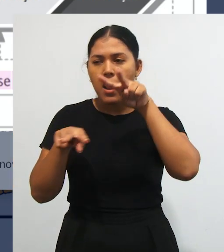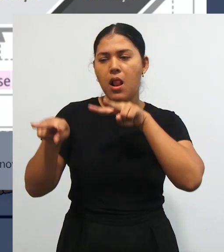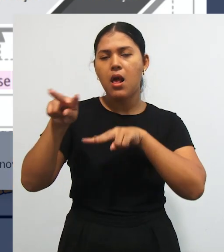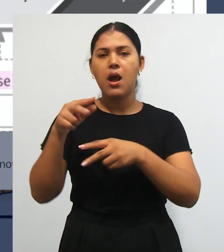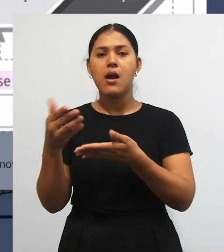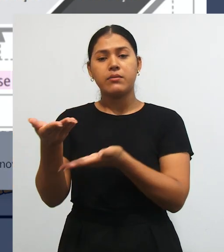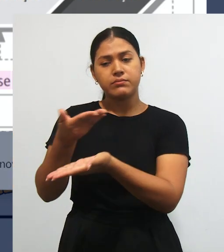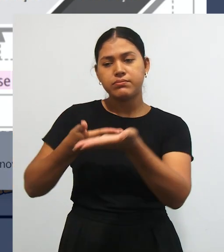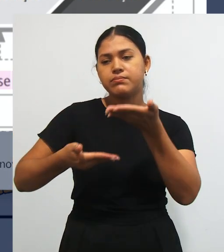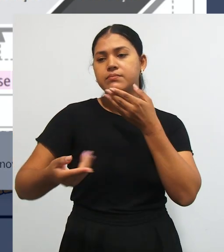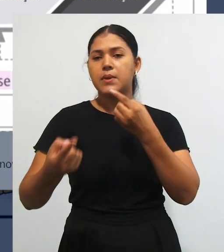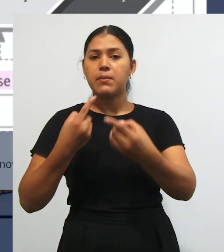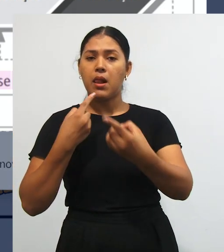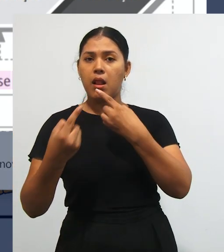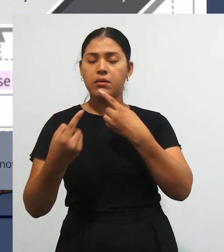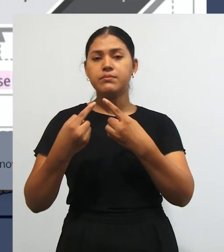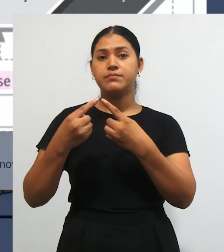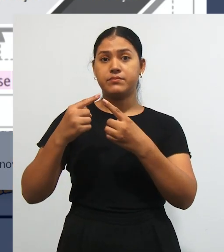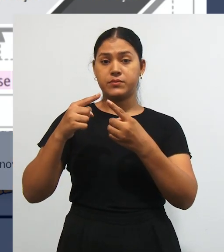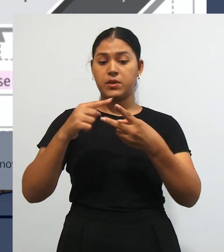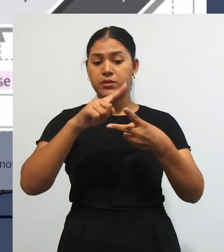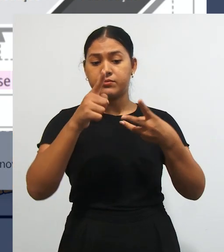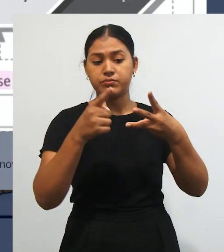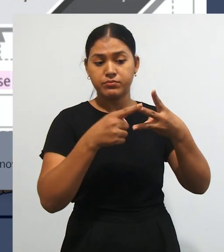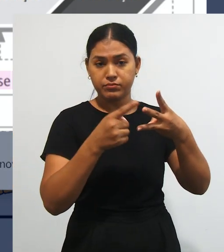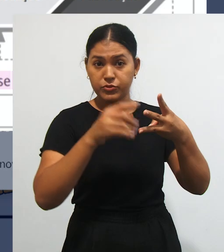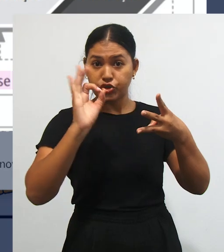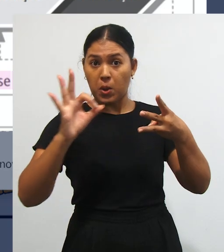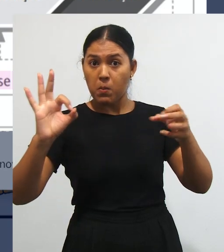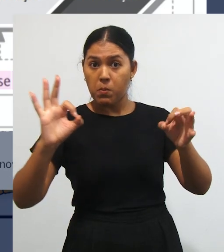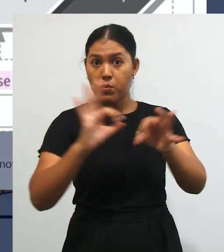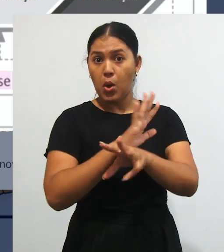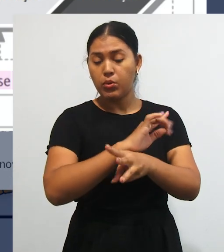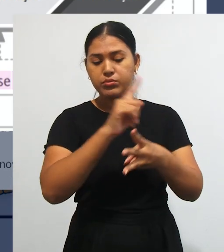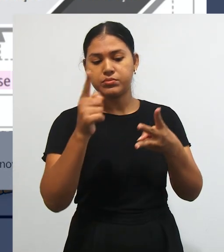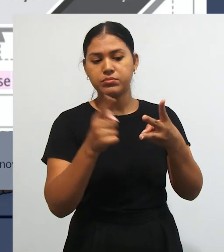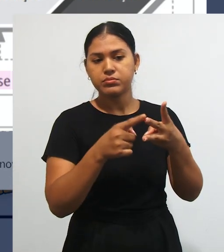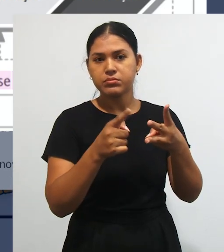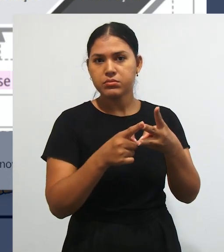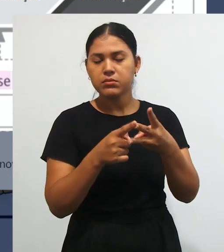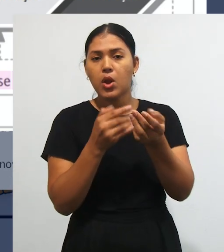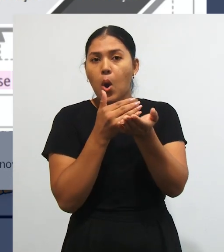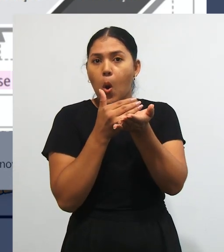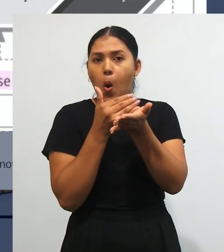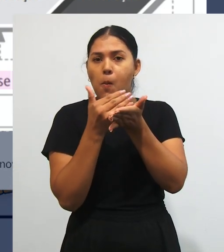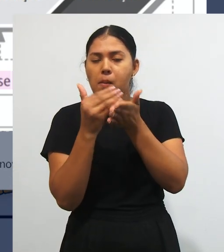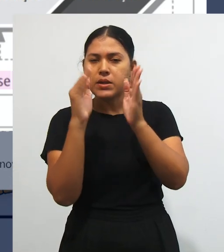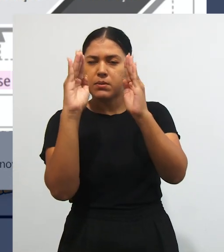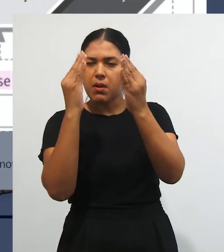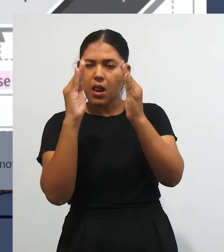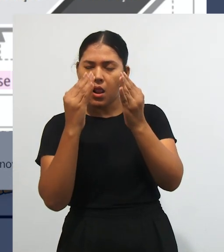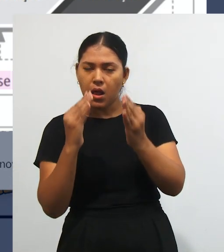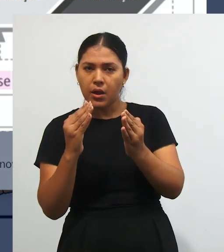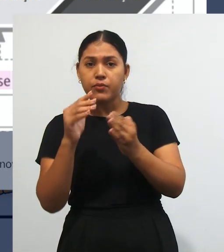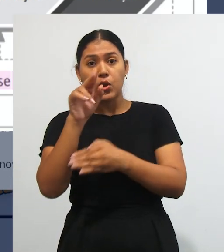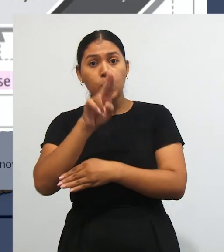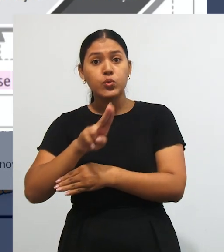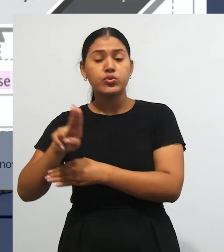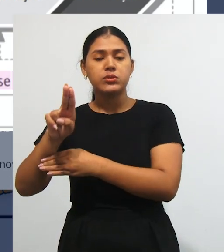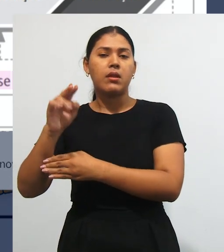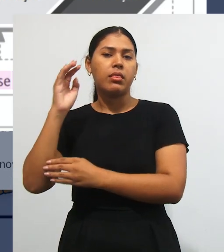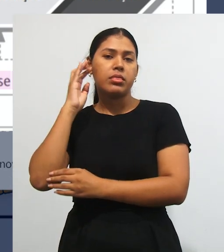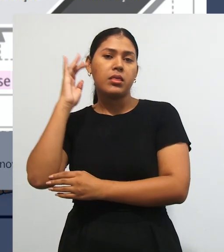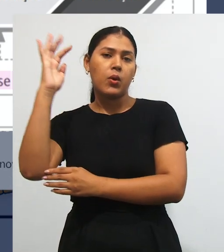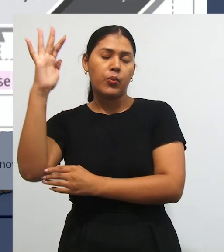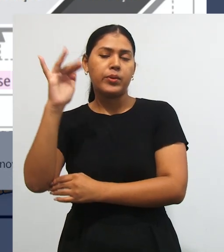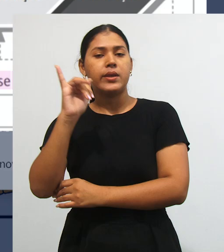visualizar, conversar, dialogar. Depois que você tem esses dados, você analisa esses dados à luz da teoria, por exemplo, à luz do que fala Paulo